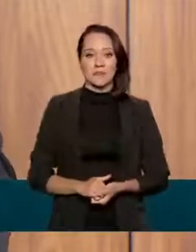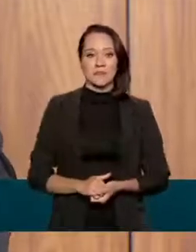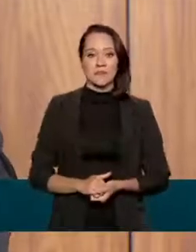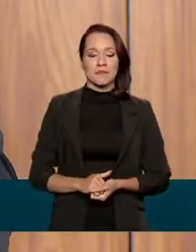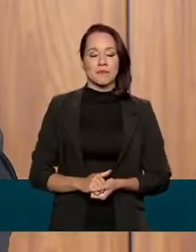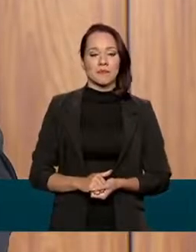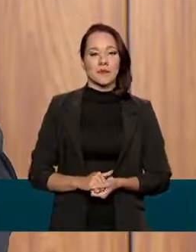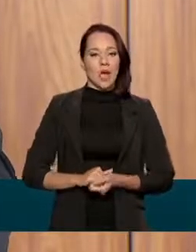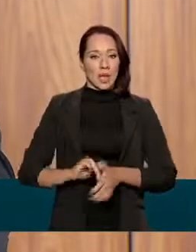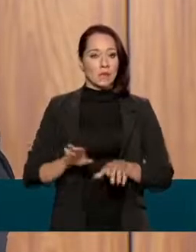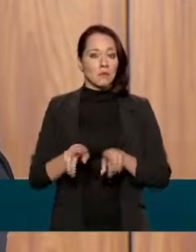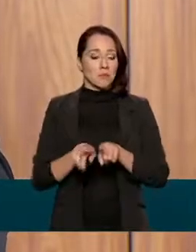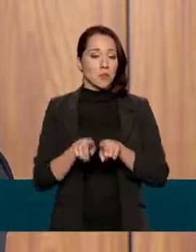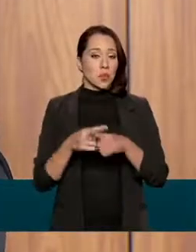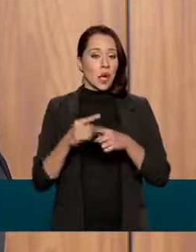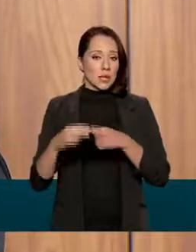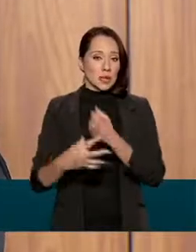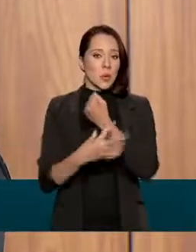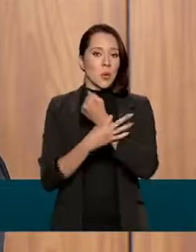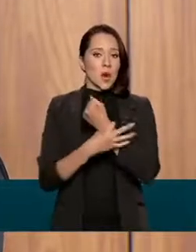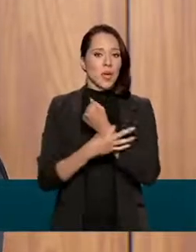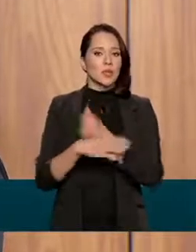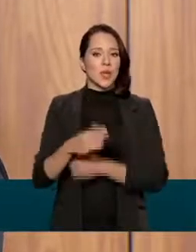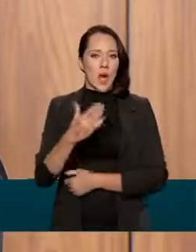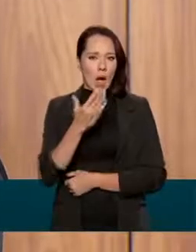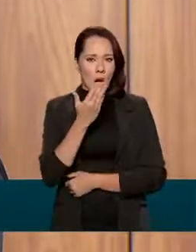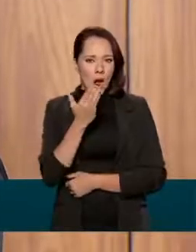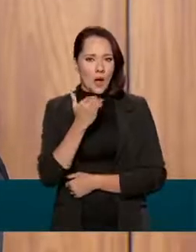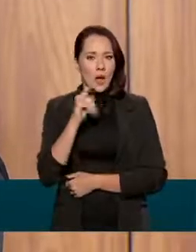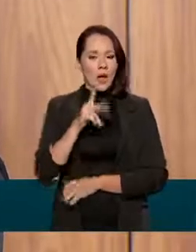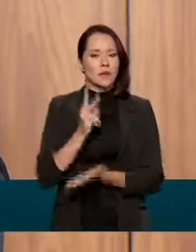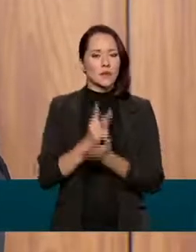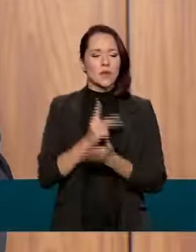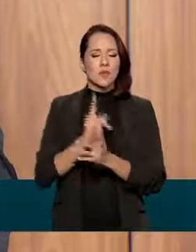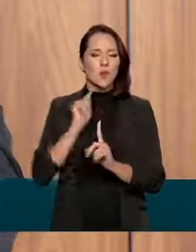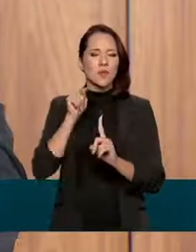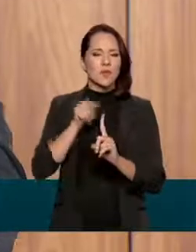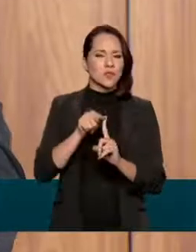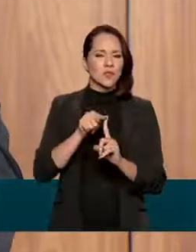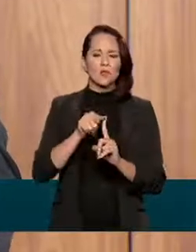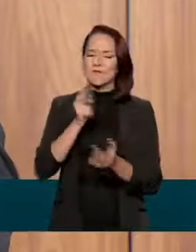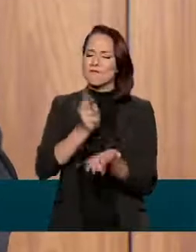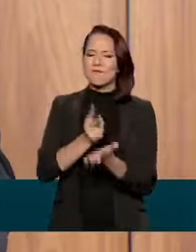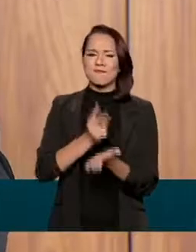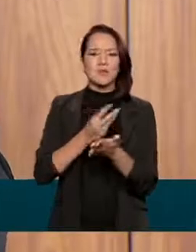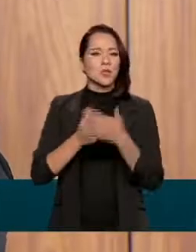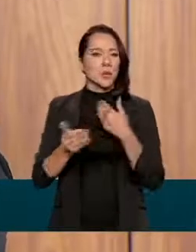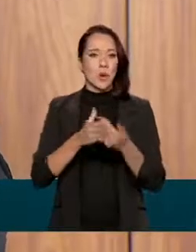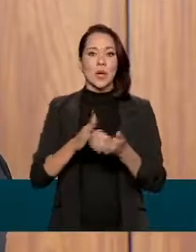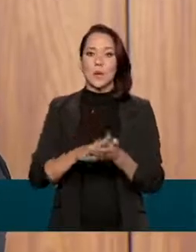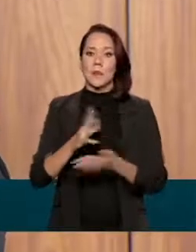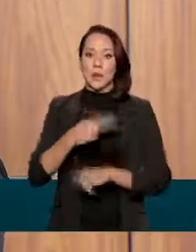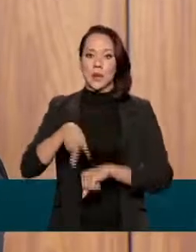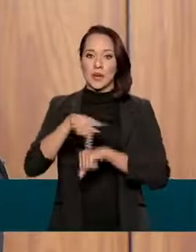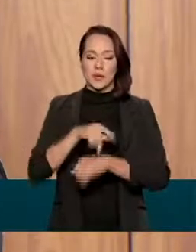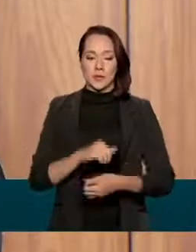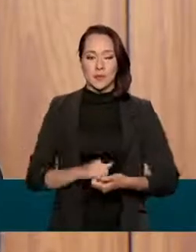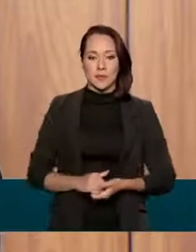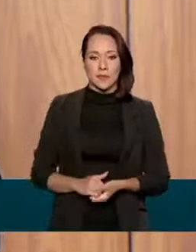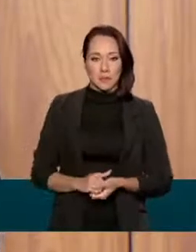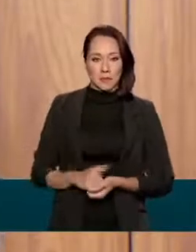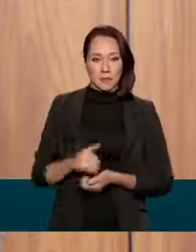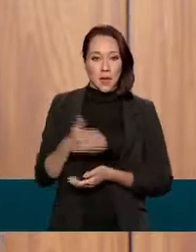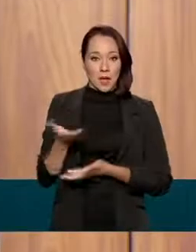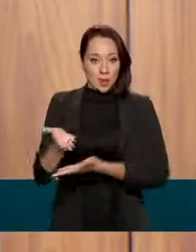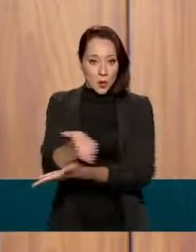segurança alimentar é sempre um objetivo permanente de qualquer país Oi e essa